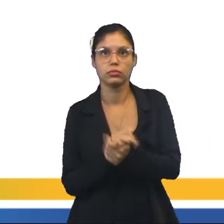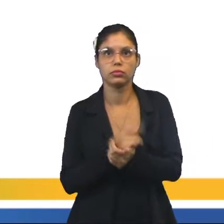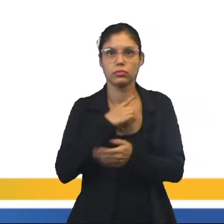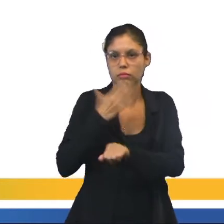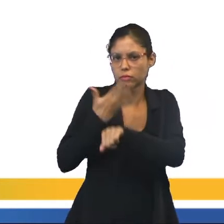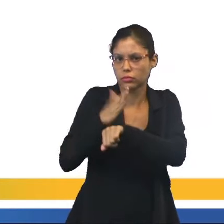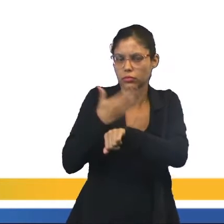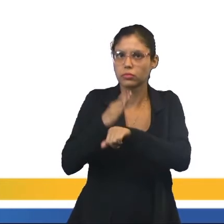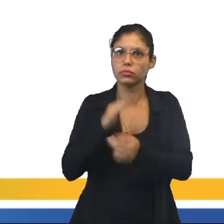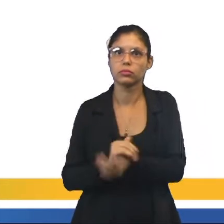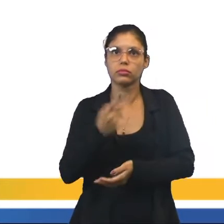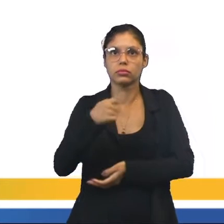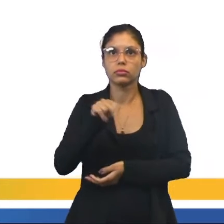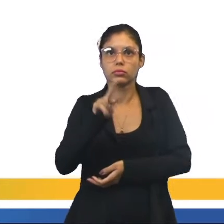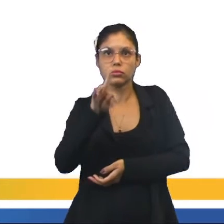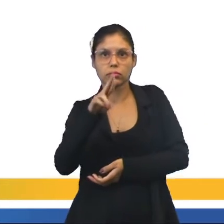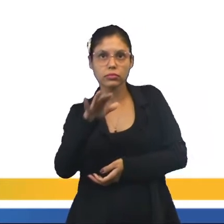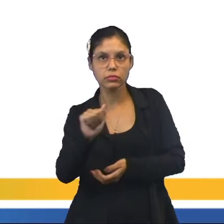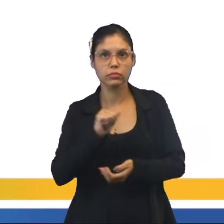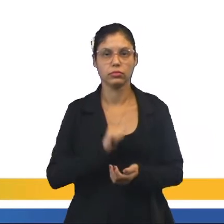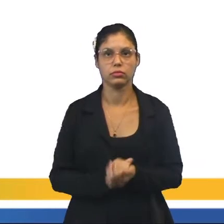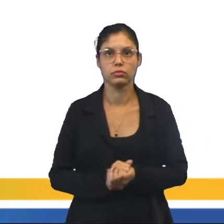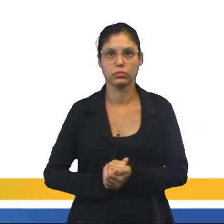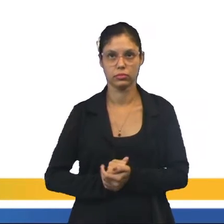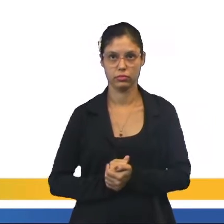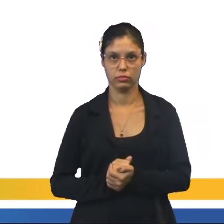Gustavo estava treinando